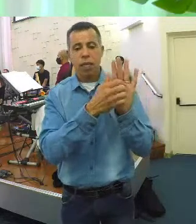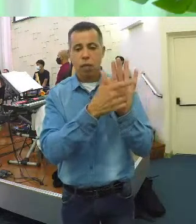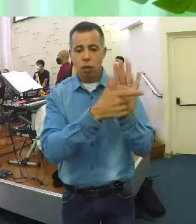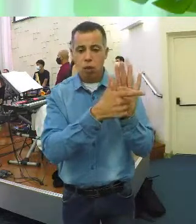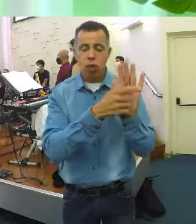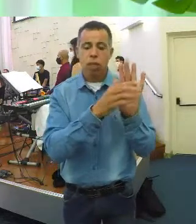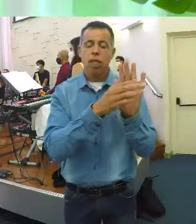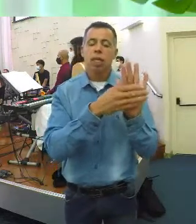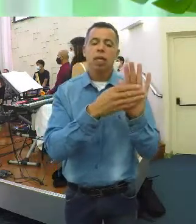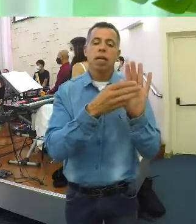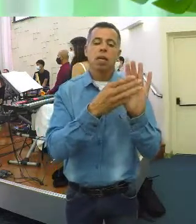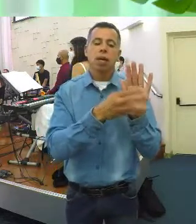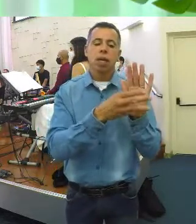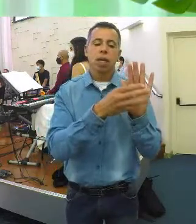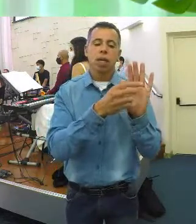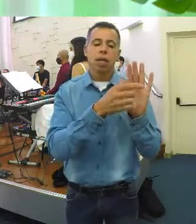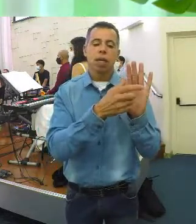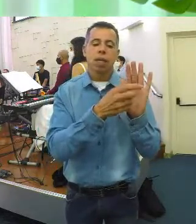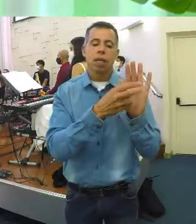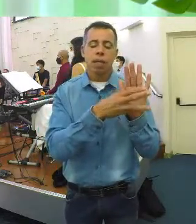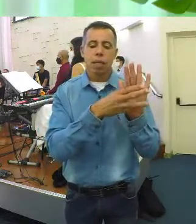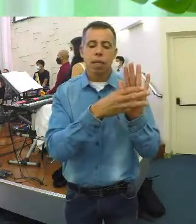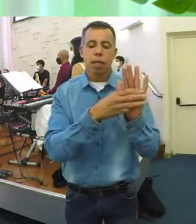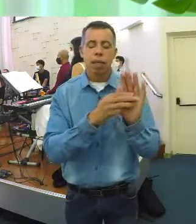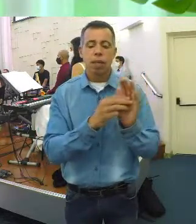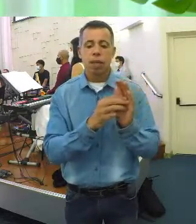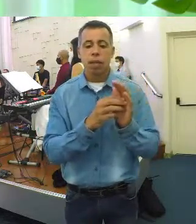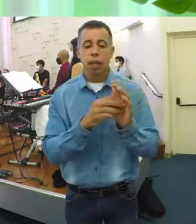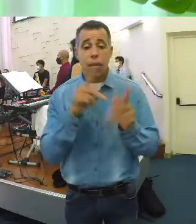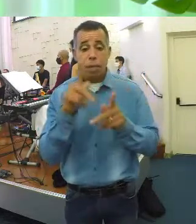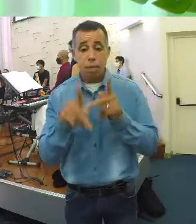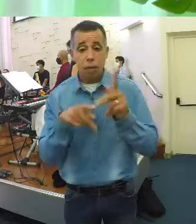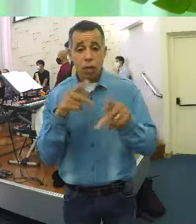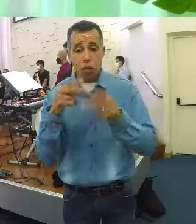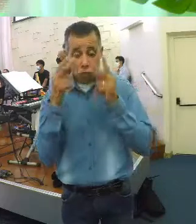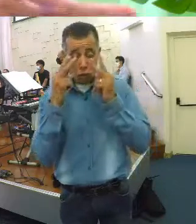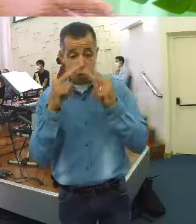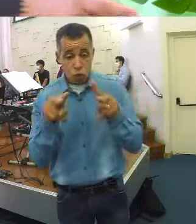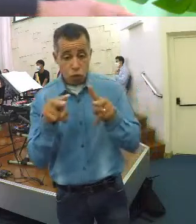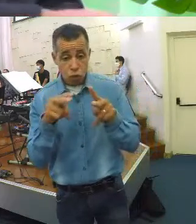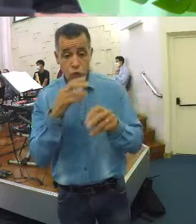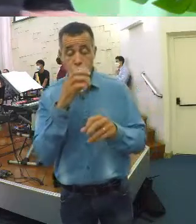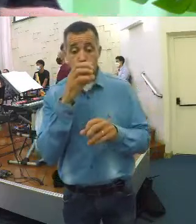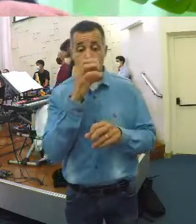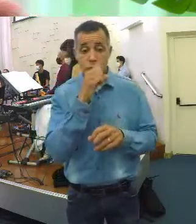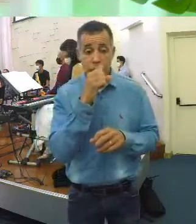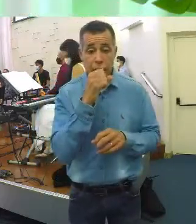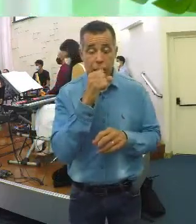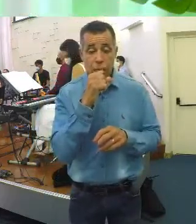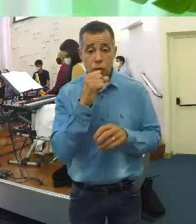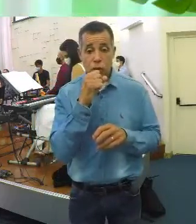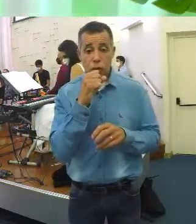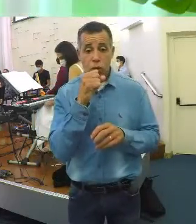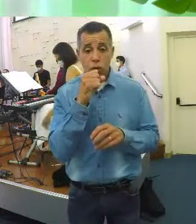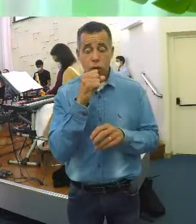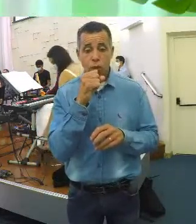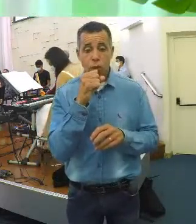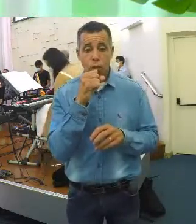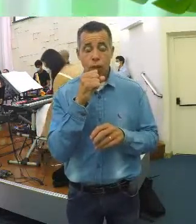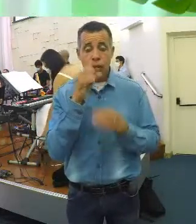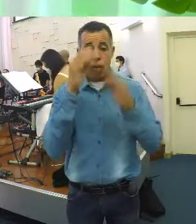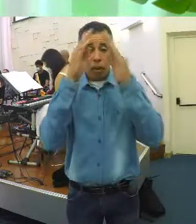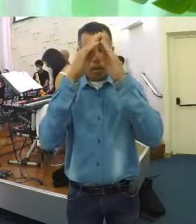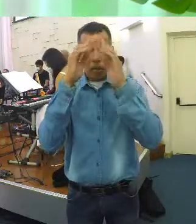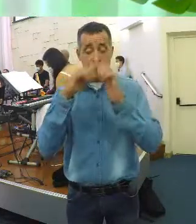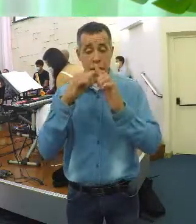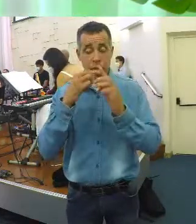capítulo 13, quando a palavra do Senhor diz que as pessoas que estavam no sábado na sinagoga clamavam a